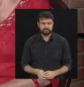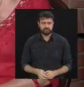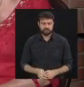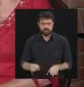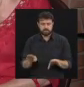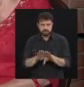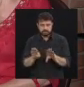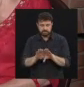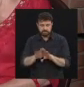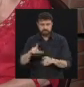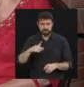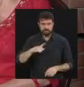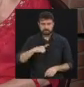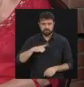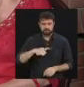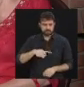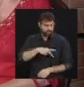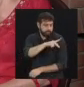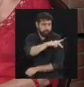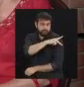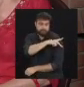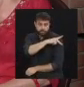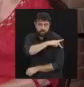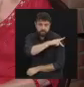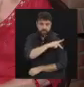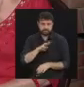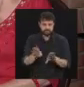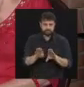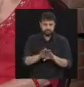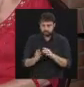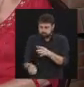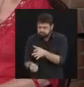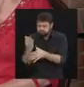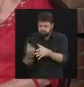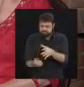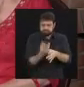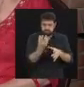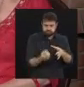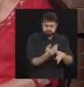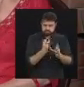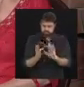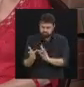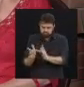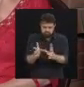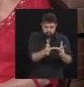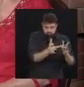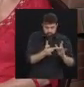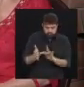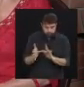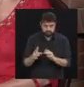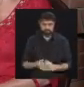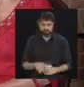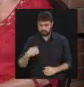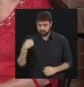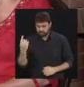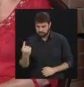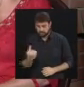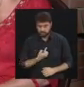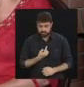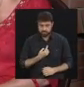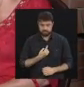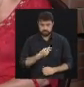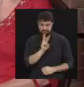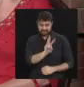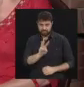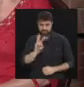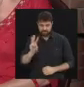tem também lá no interior do Piauí. E isso vem acontecendo ao longo do tempo. A gente criou um site,